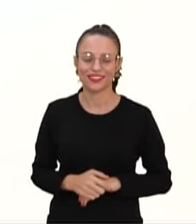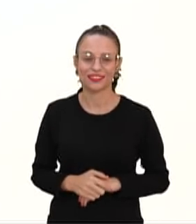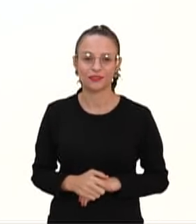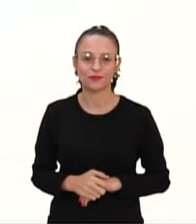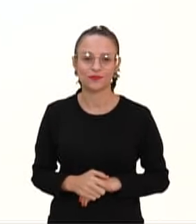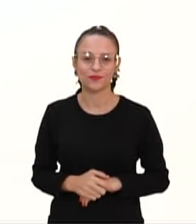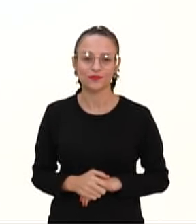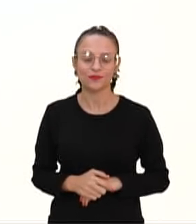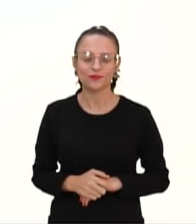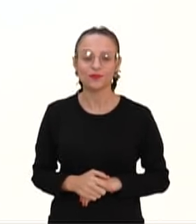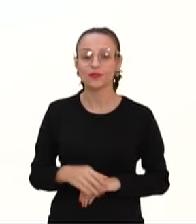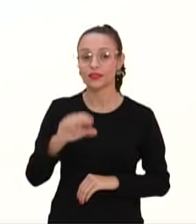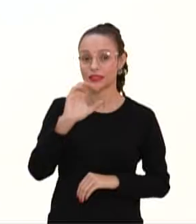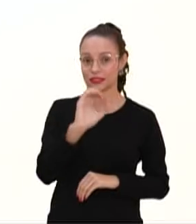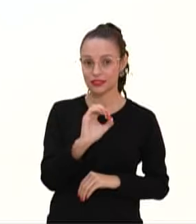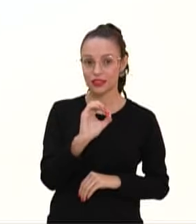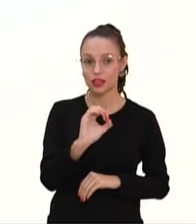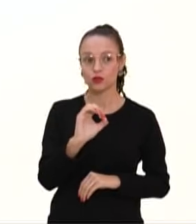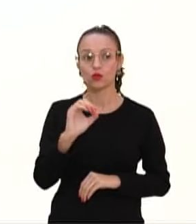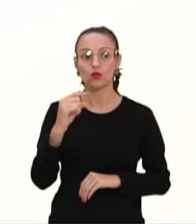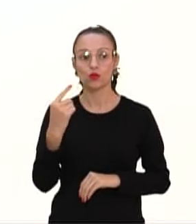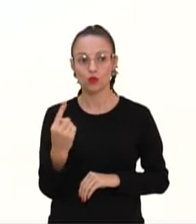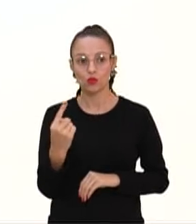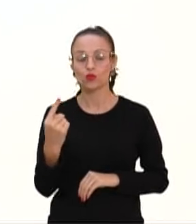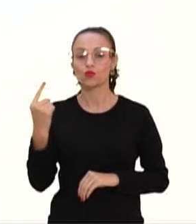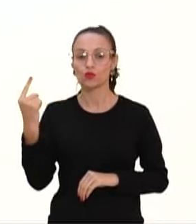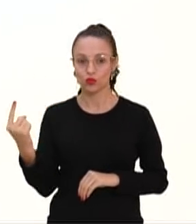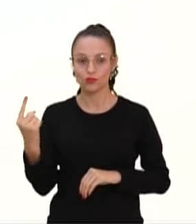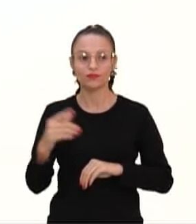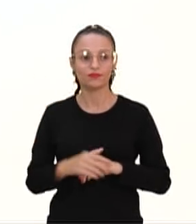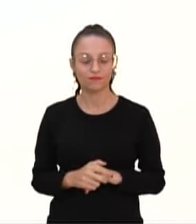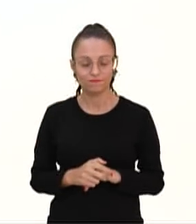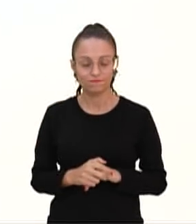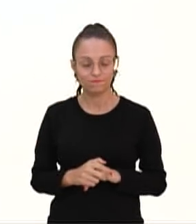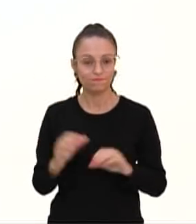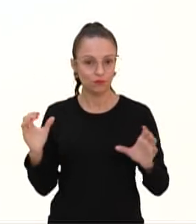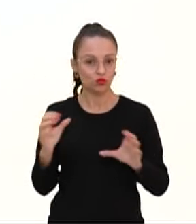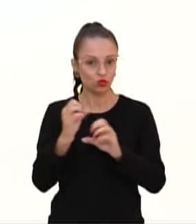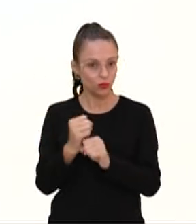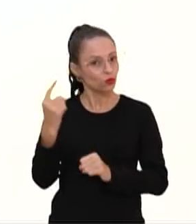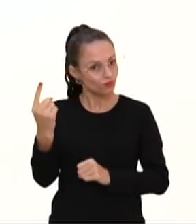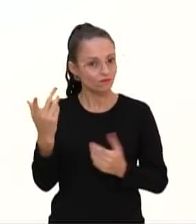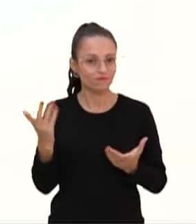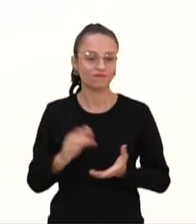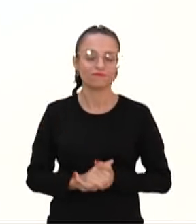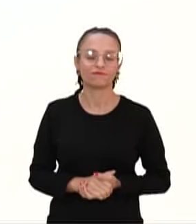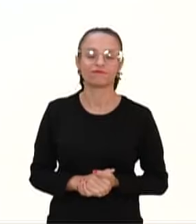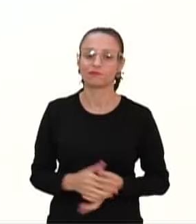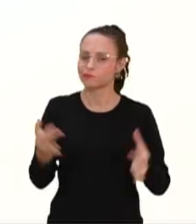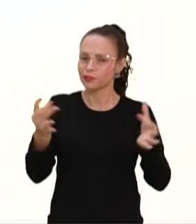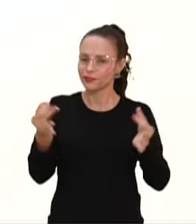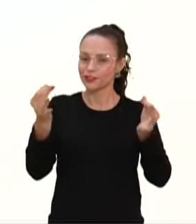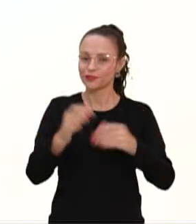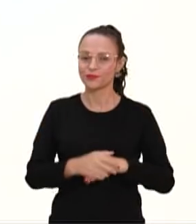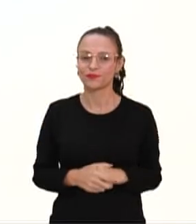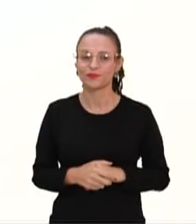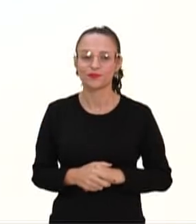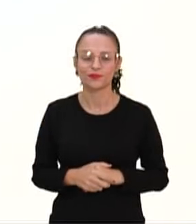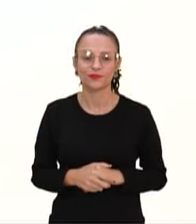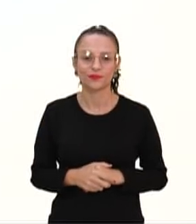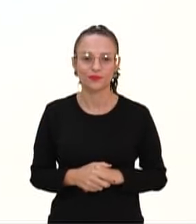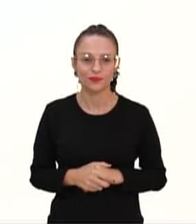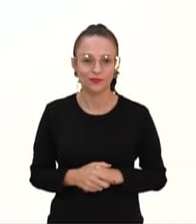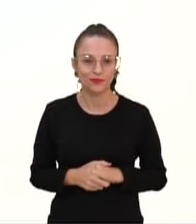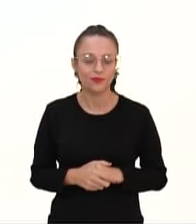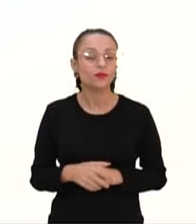bola. 0, 1 e a soma 0 mais 1 igual a 1. Perfeito.